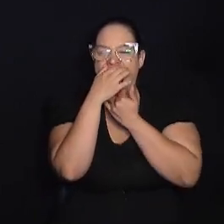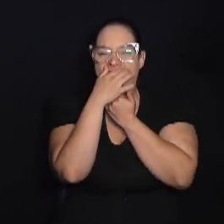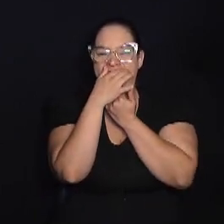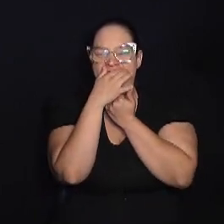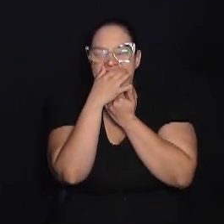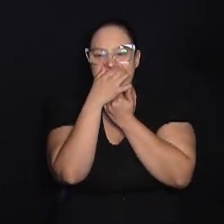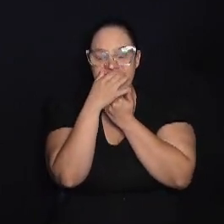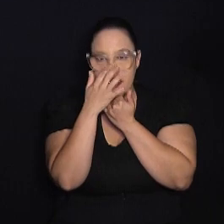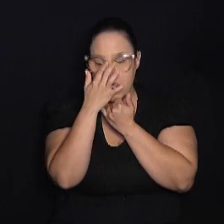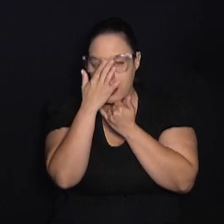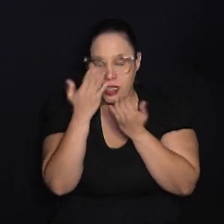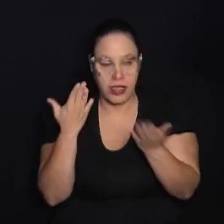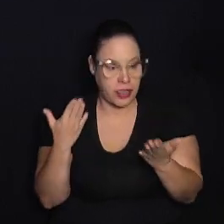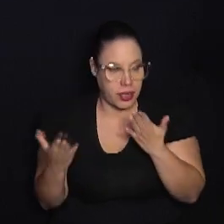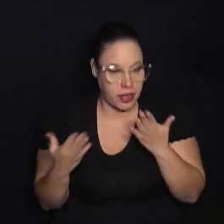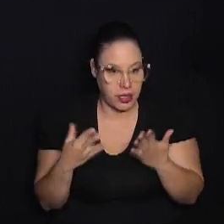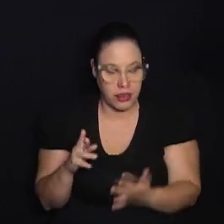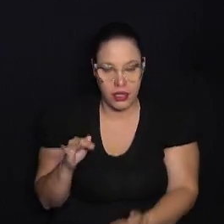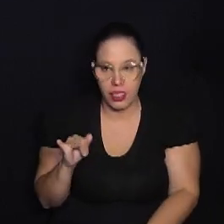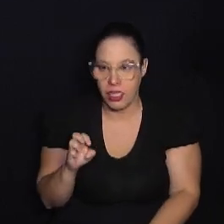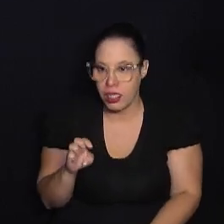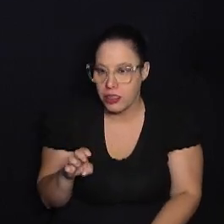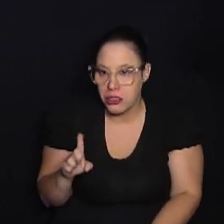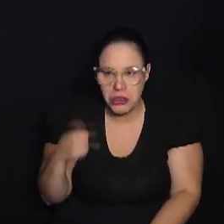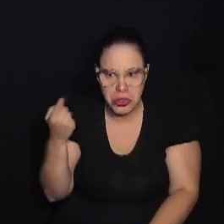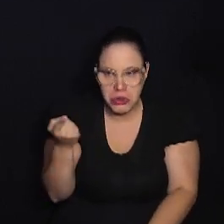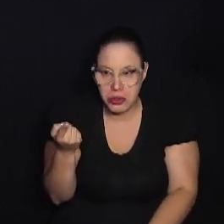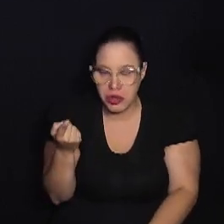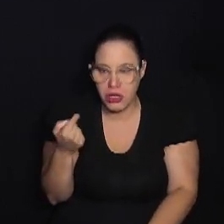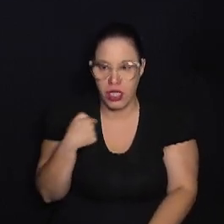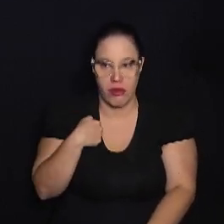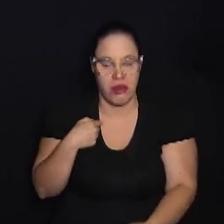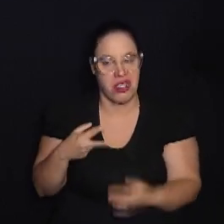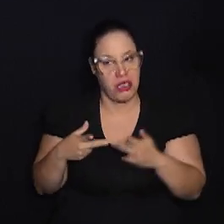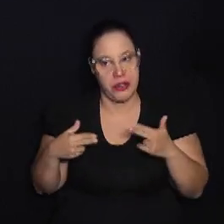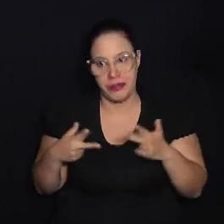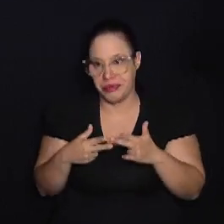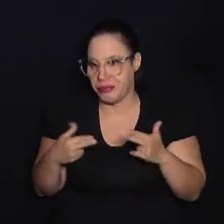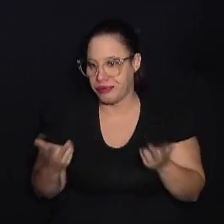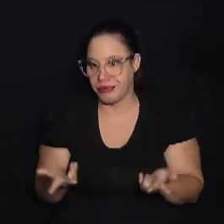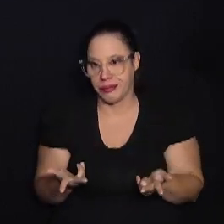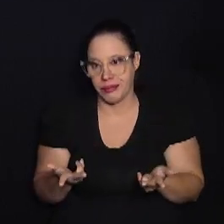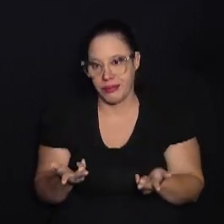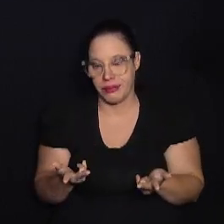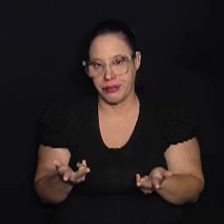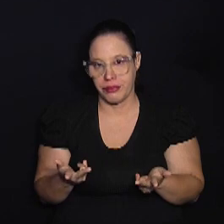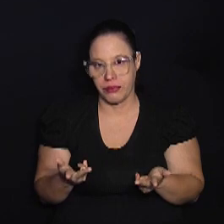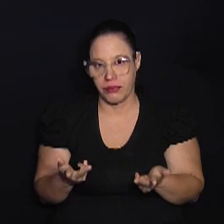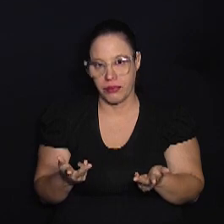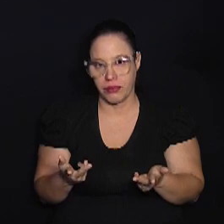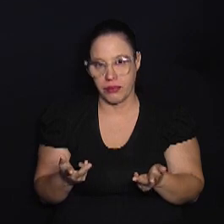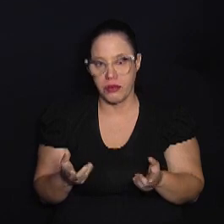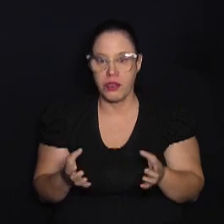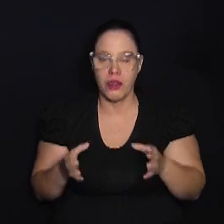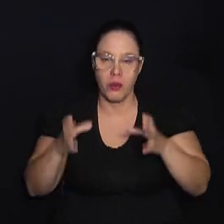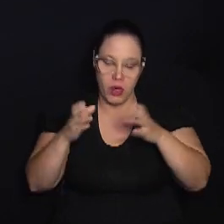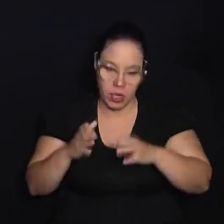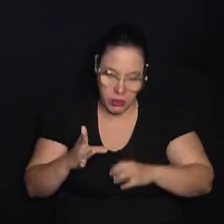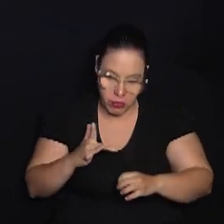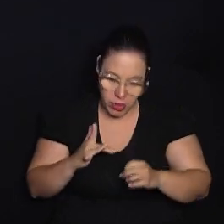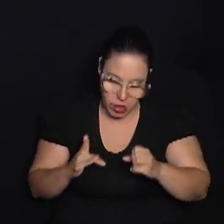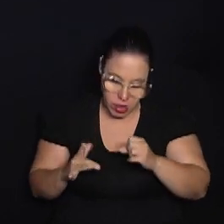analisar uma situação com a realidade de outra. A nossa é diferente. Né? A nossa, você tem um espectro social diferente,